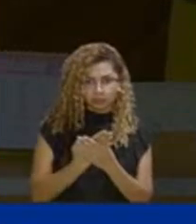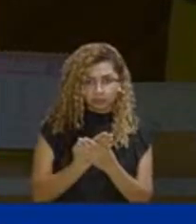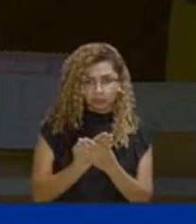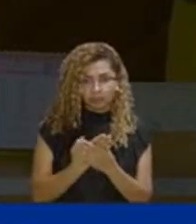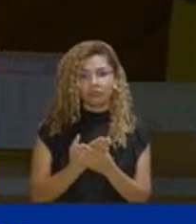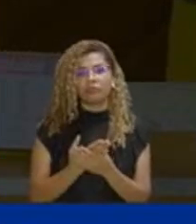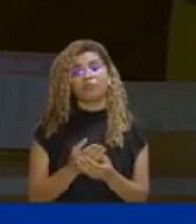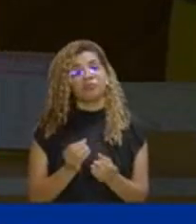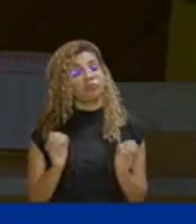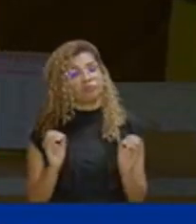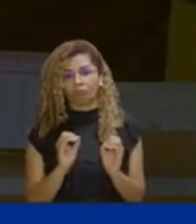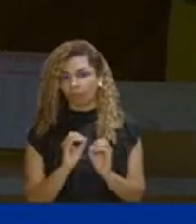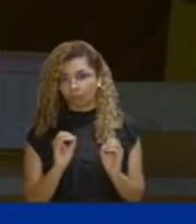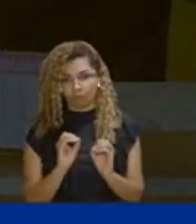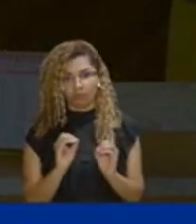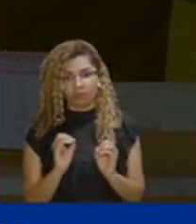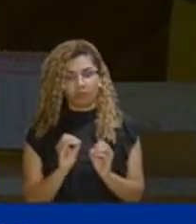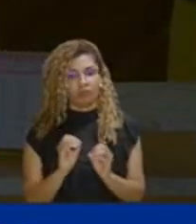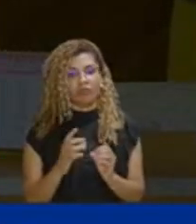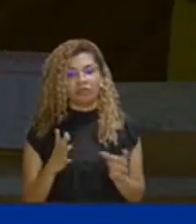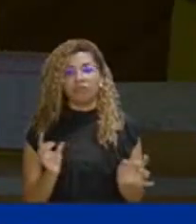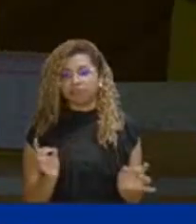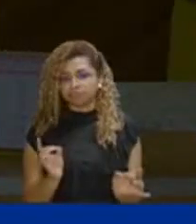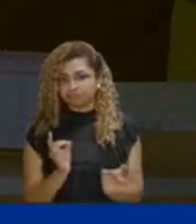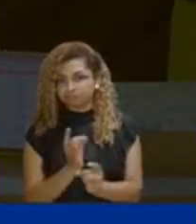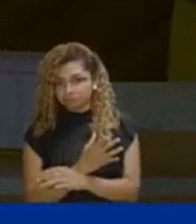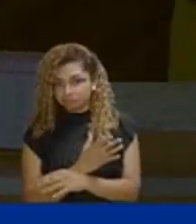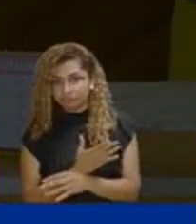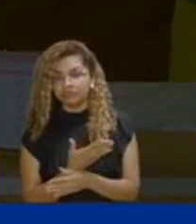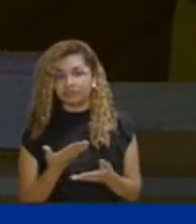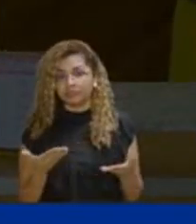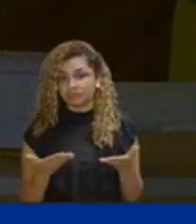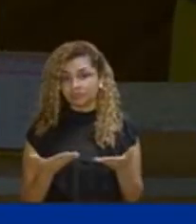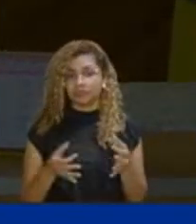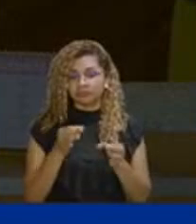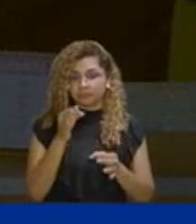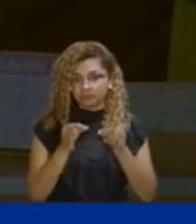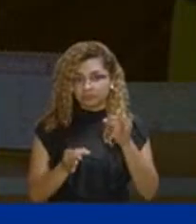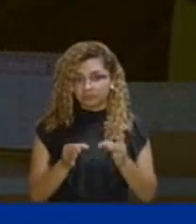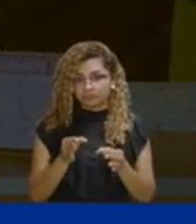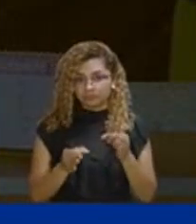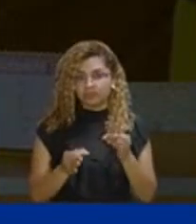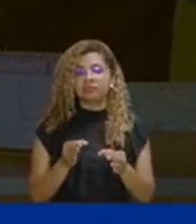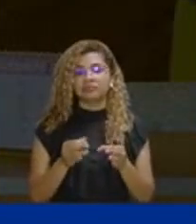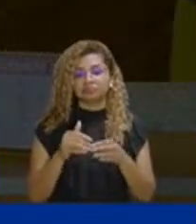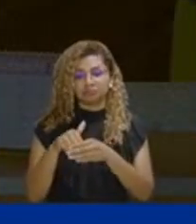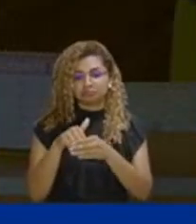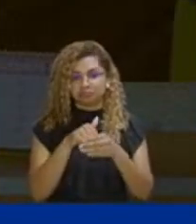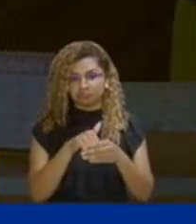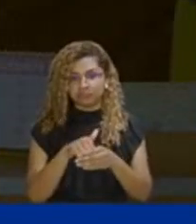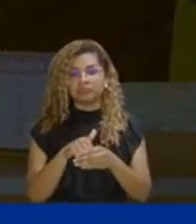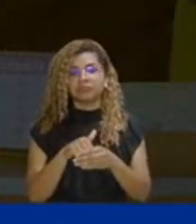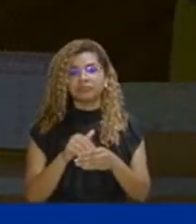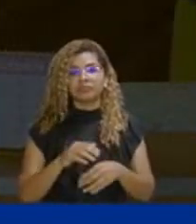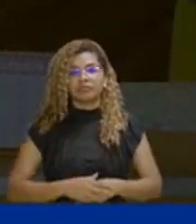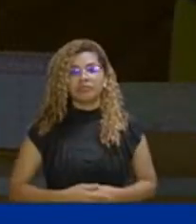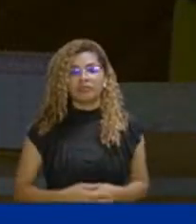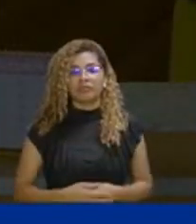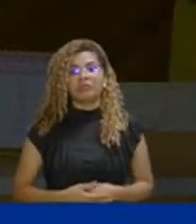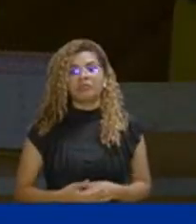Não havendo outros processos, declaro encerrada a sessão judiciária e